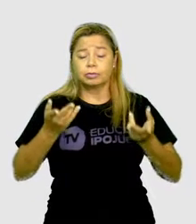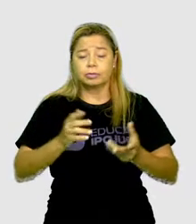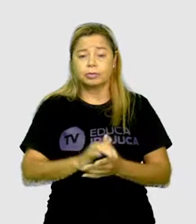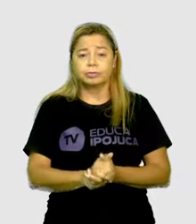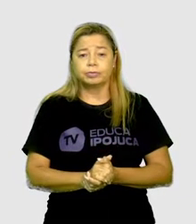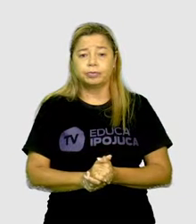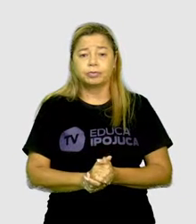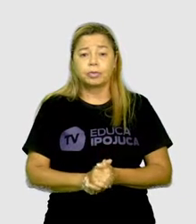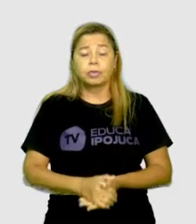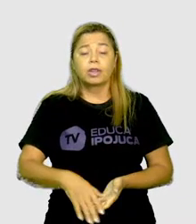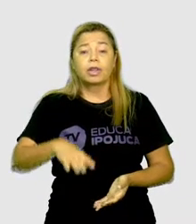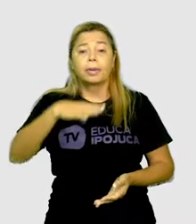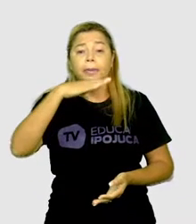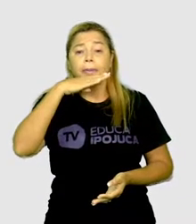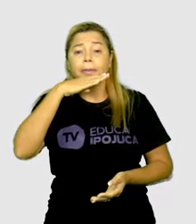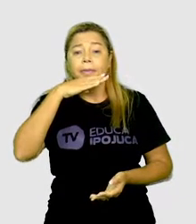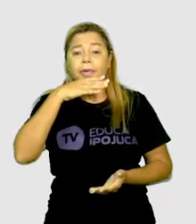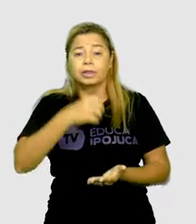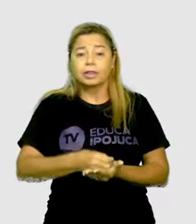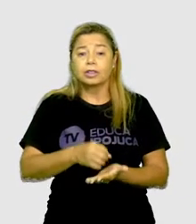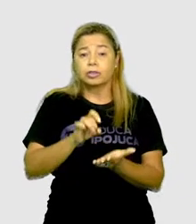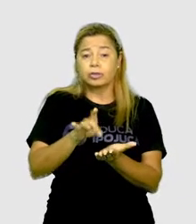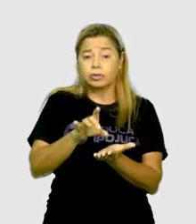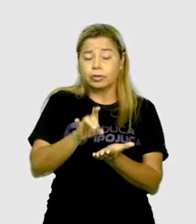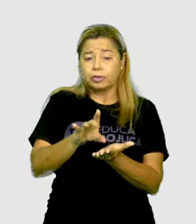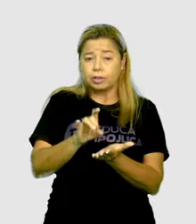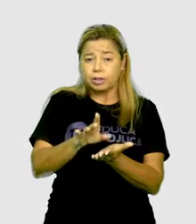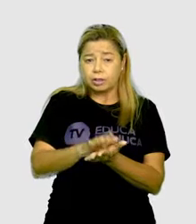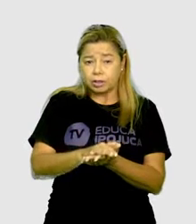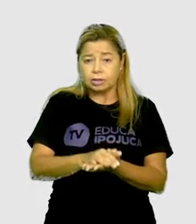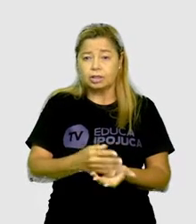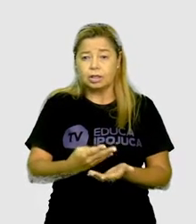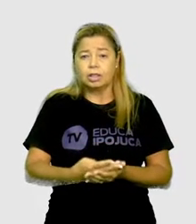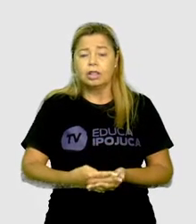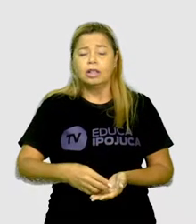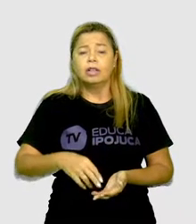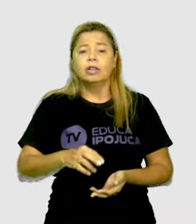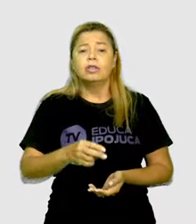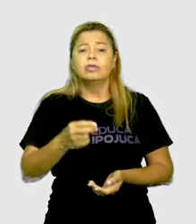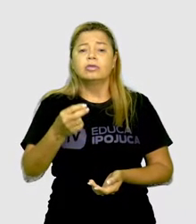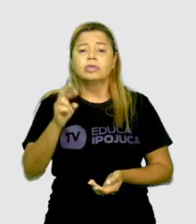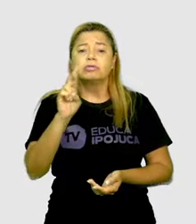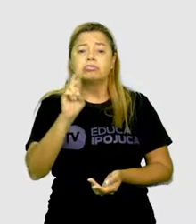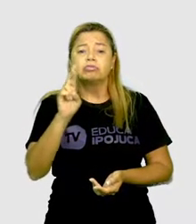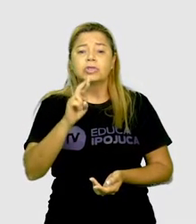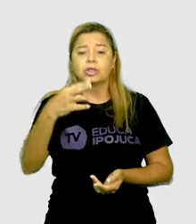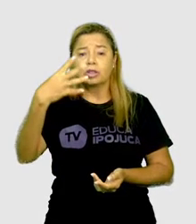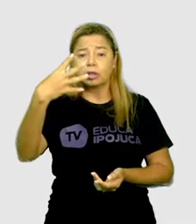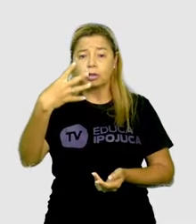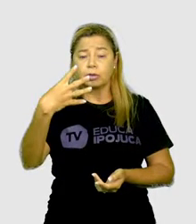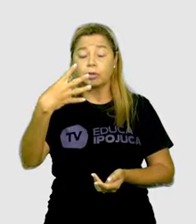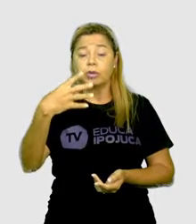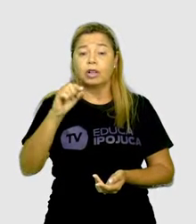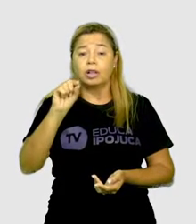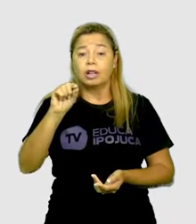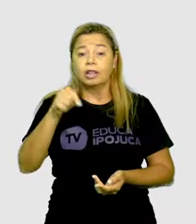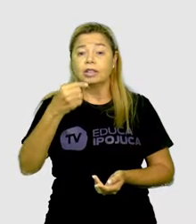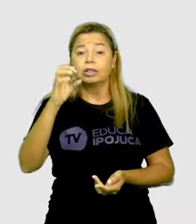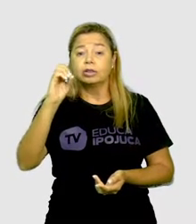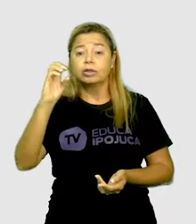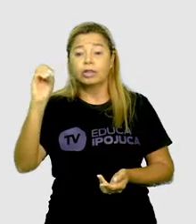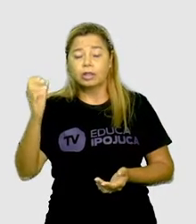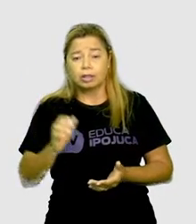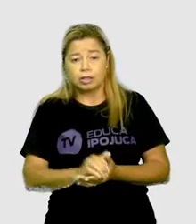As mangas foram vendidas pelo valor de R$ 4 o quilogramo. Já os caquis foram vendidos